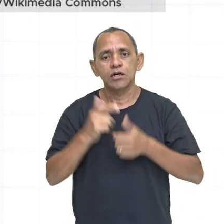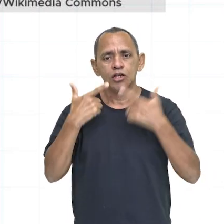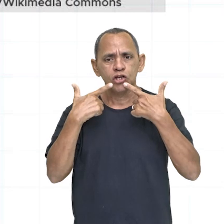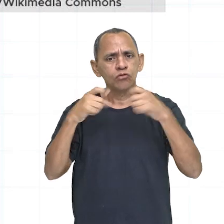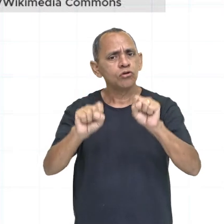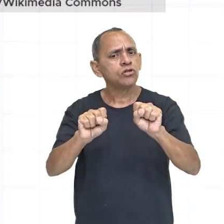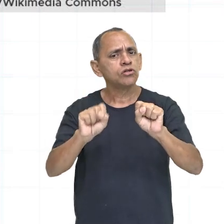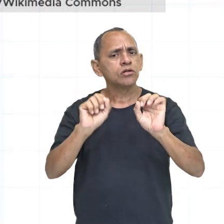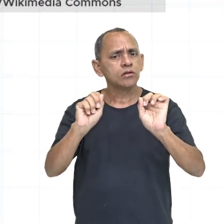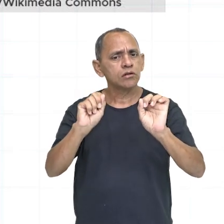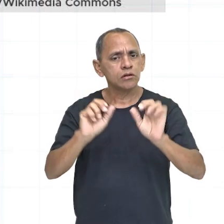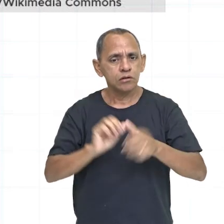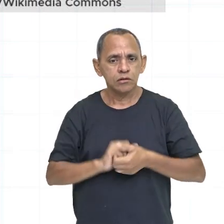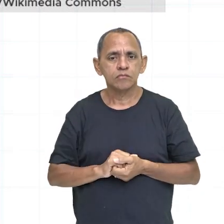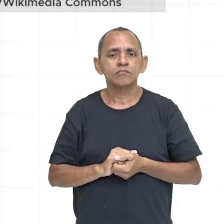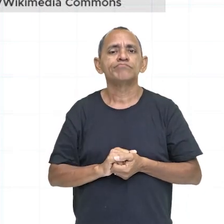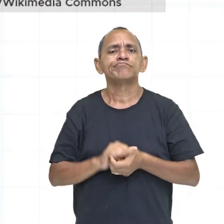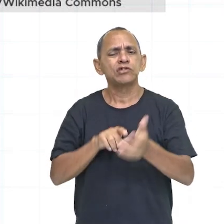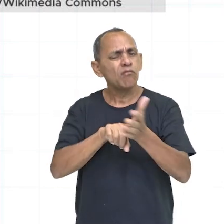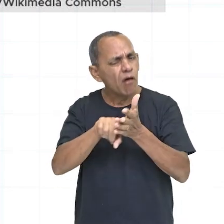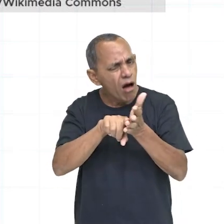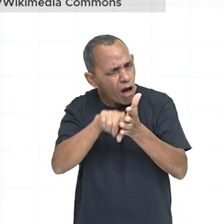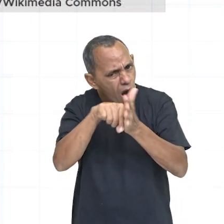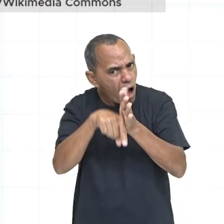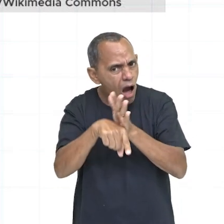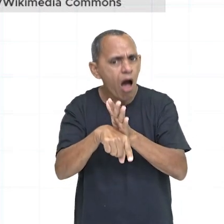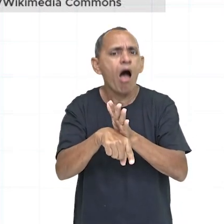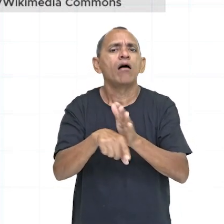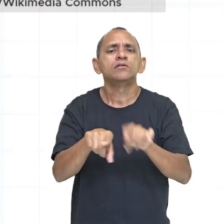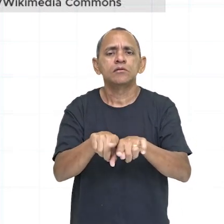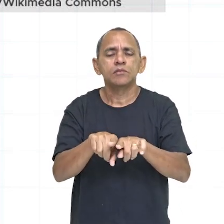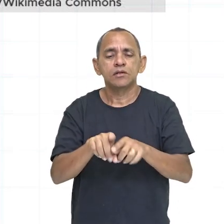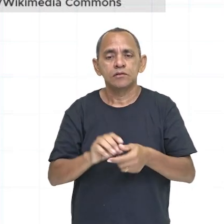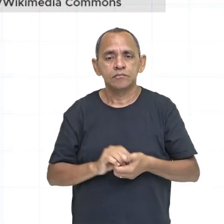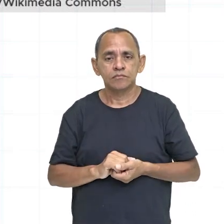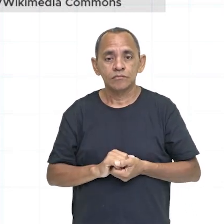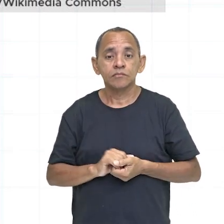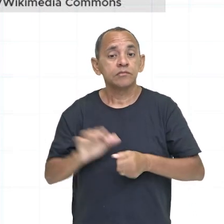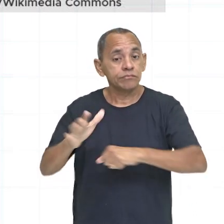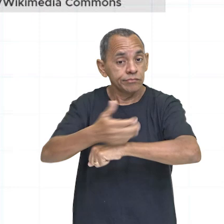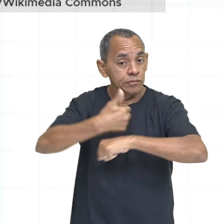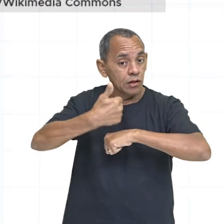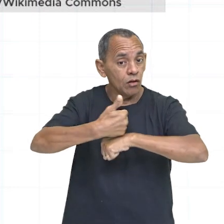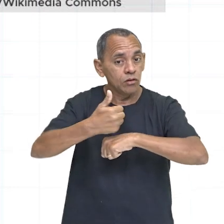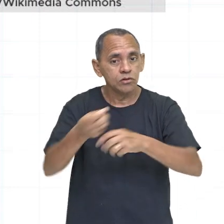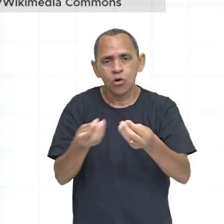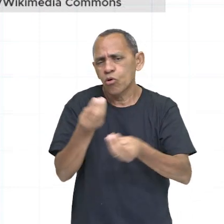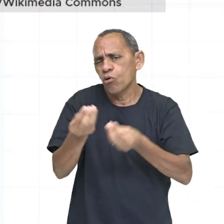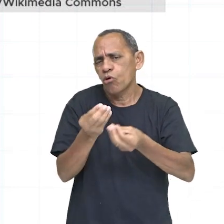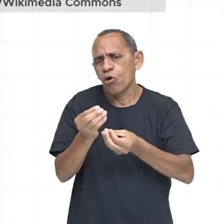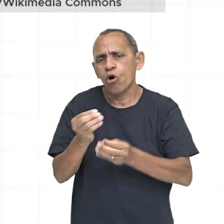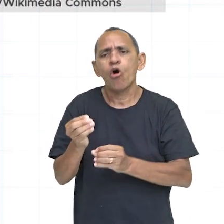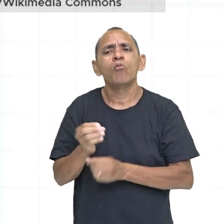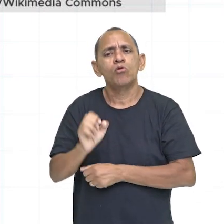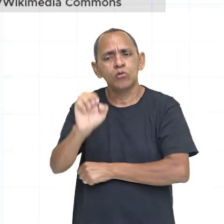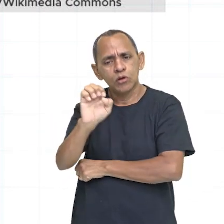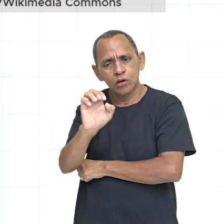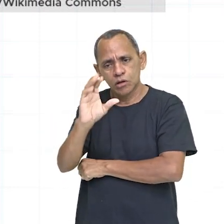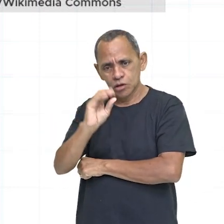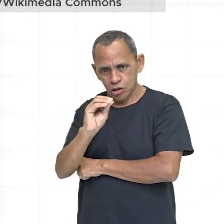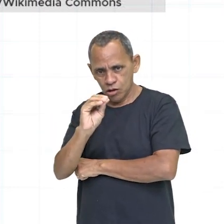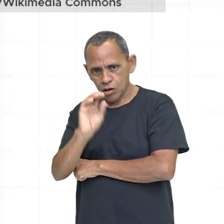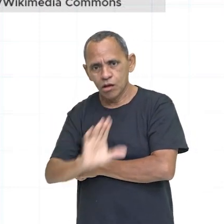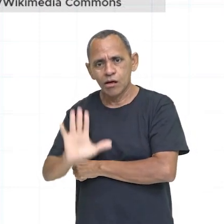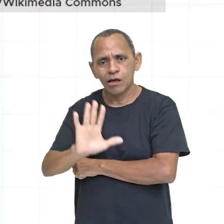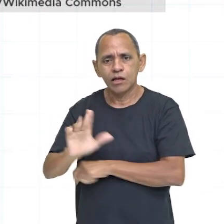linguística profunda. Então, com essa colonização, a Oceania teve essa